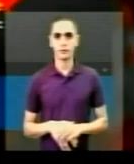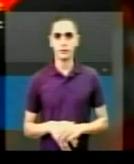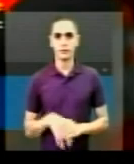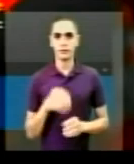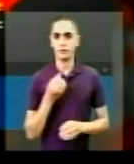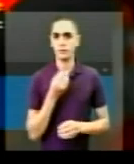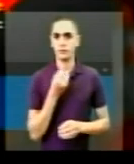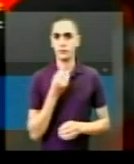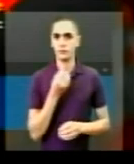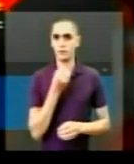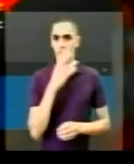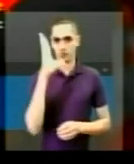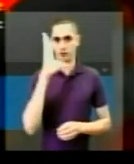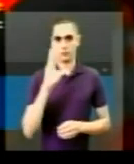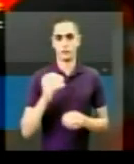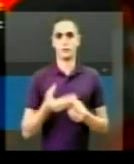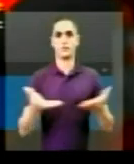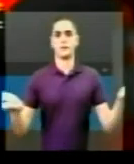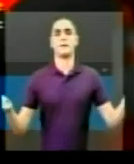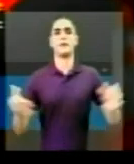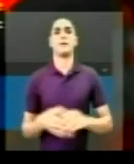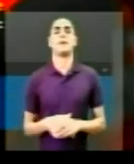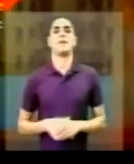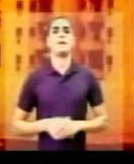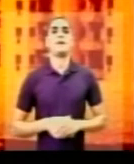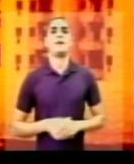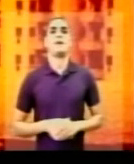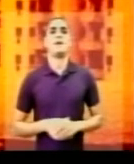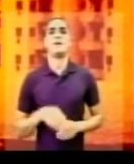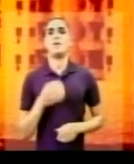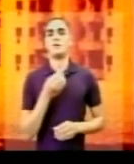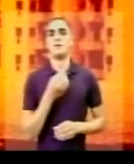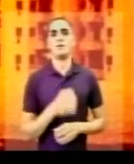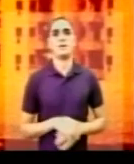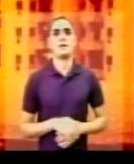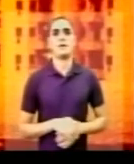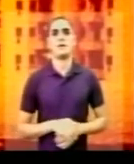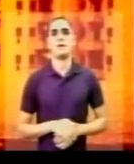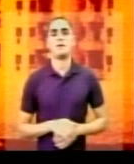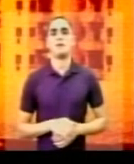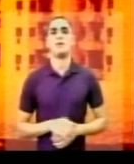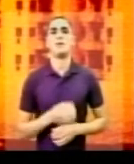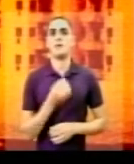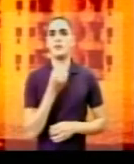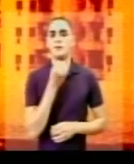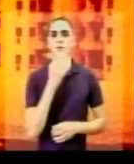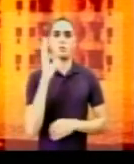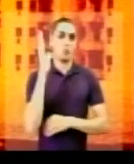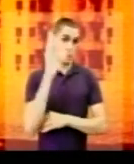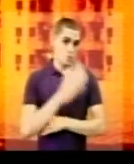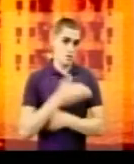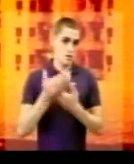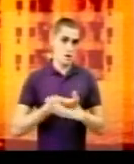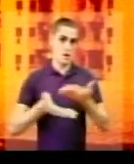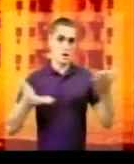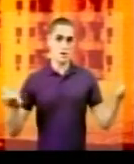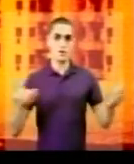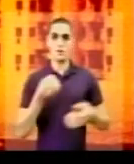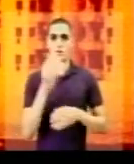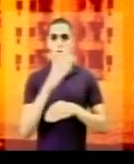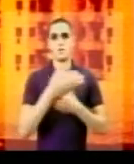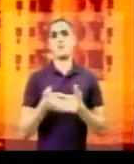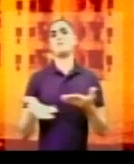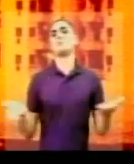Boa tarde a todos. Boa tarde, Letícia. Boa tarde, Andréia. Nós